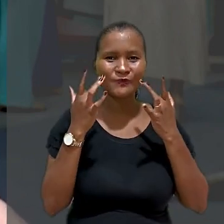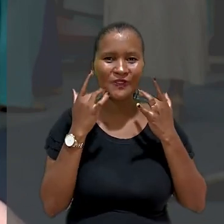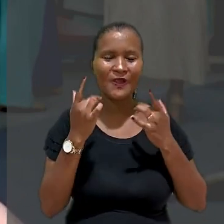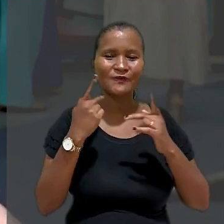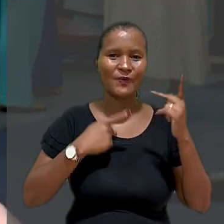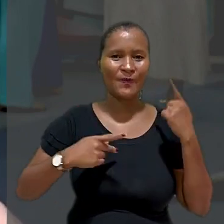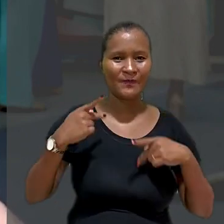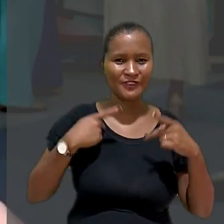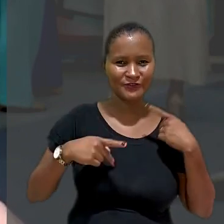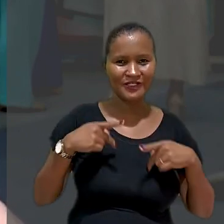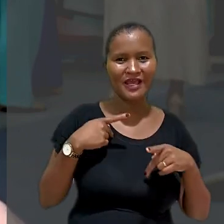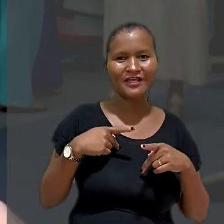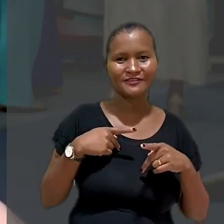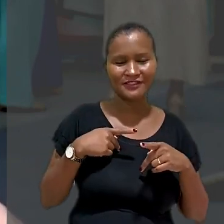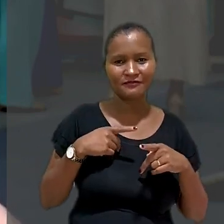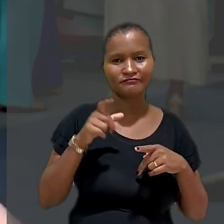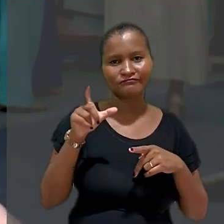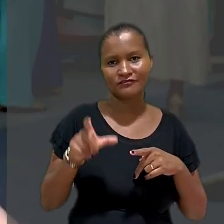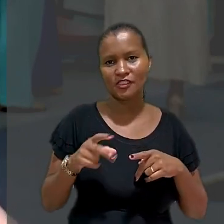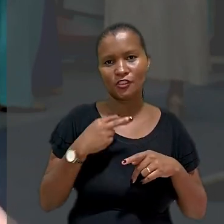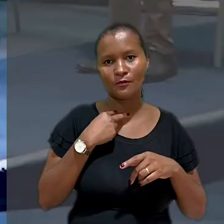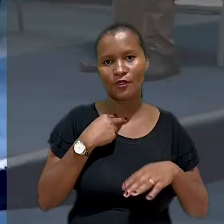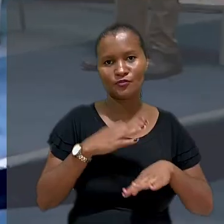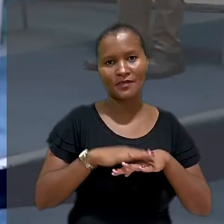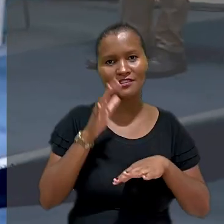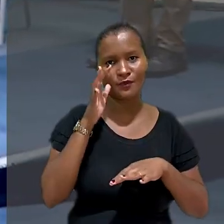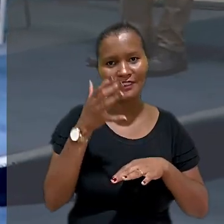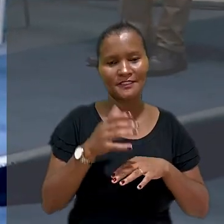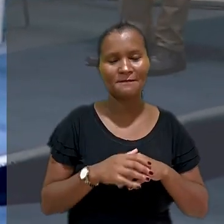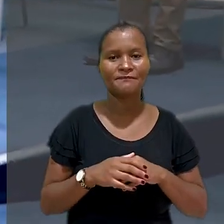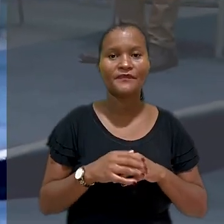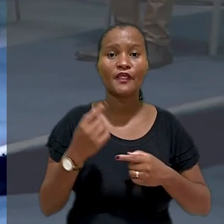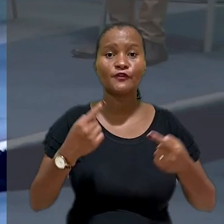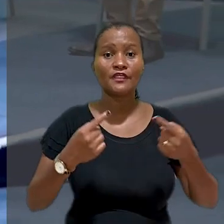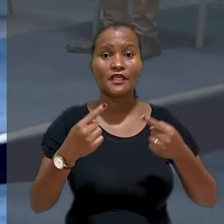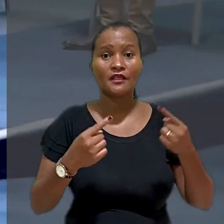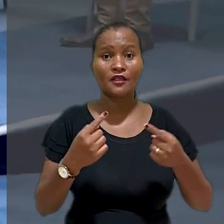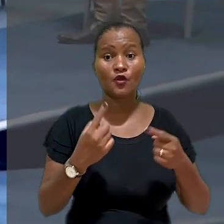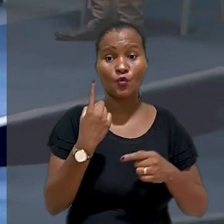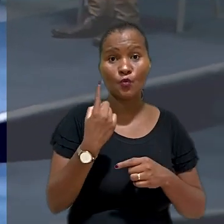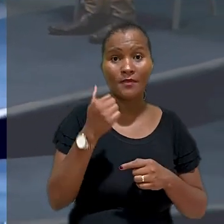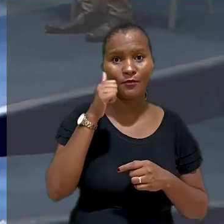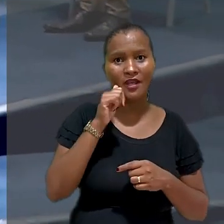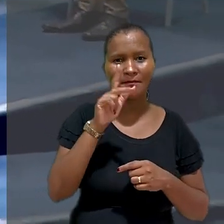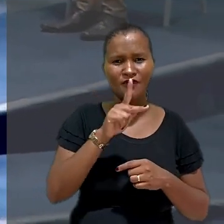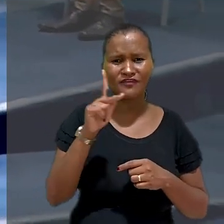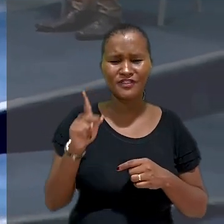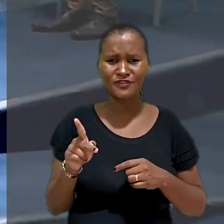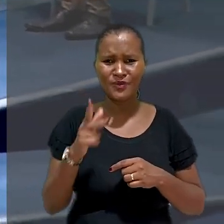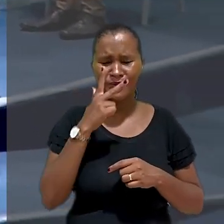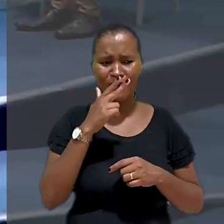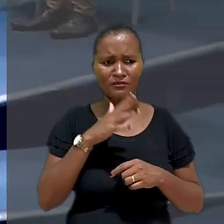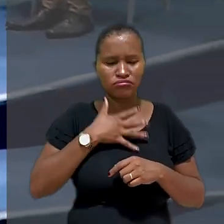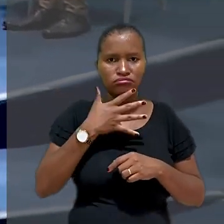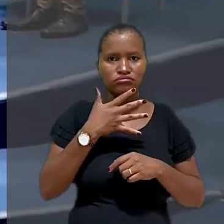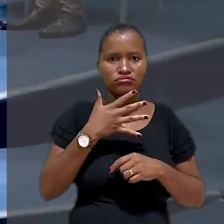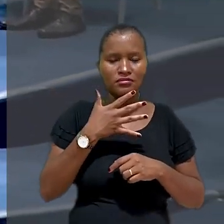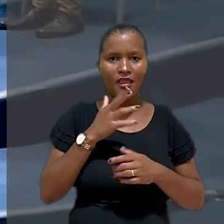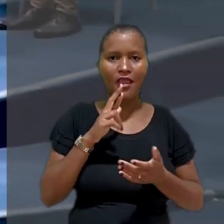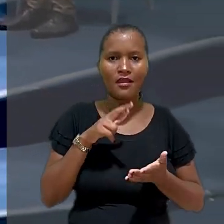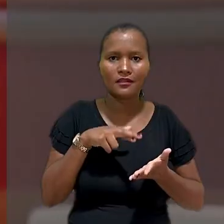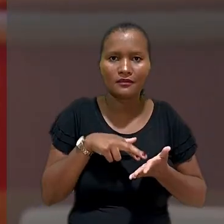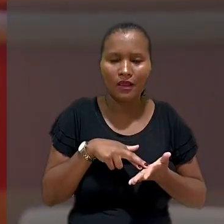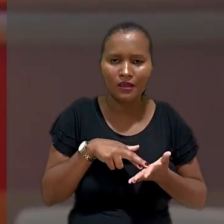esse personagem e com esse caso que não deve mais acontecer durante a discussão uma das professoras se depara com um choque de